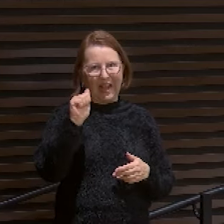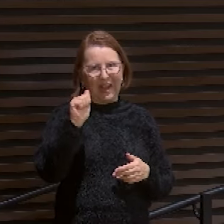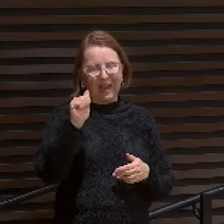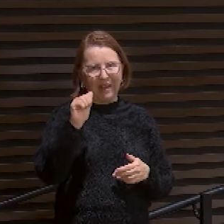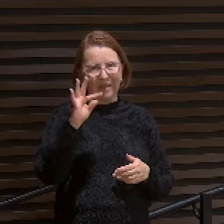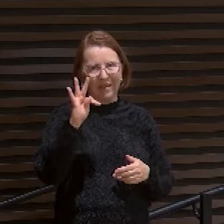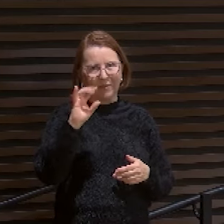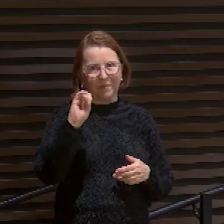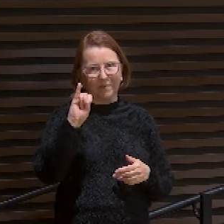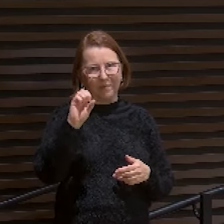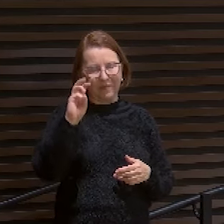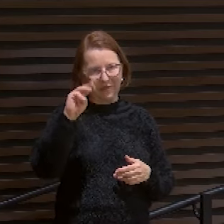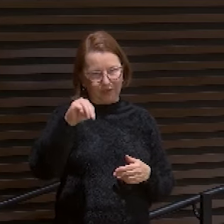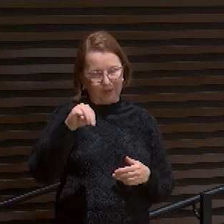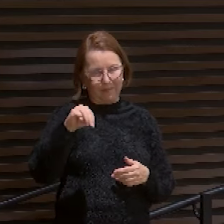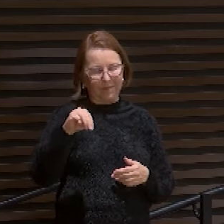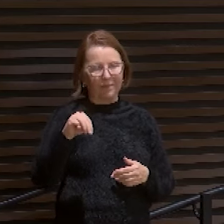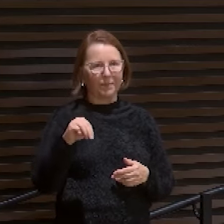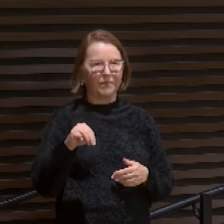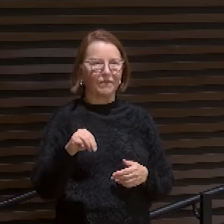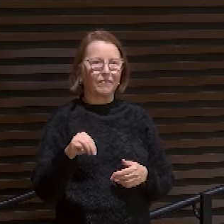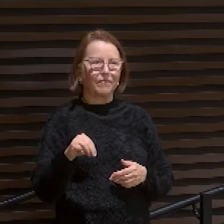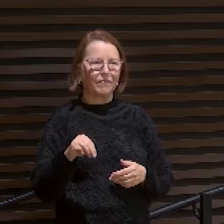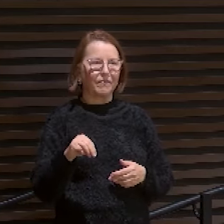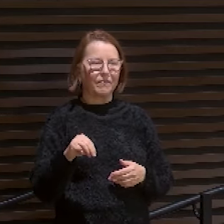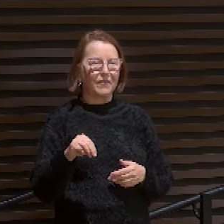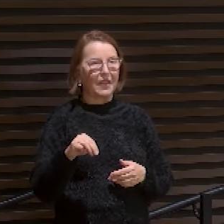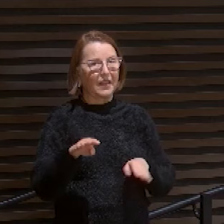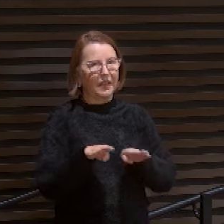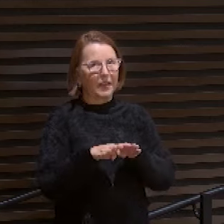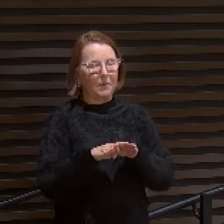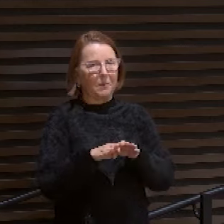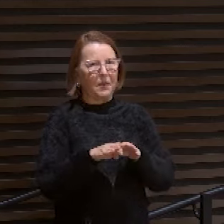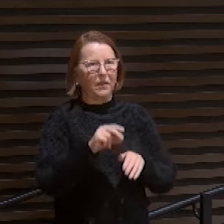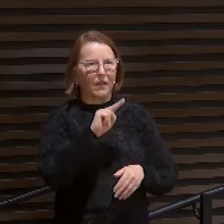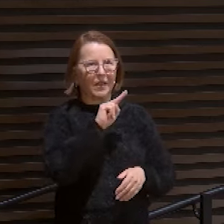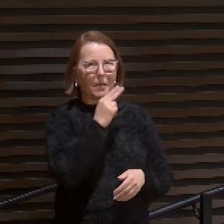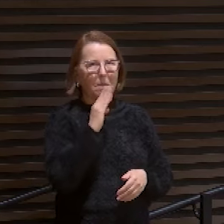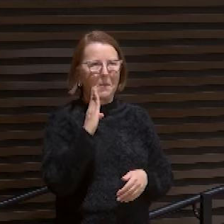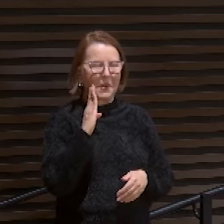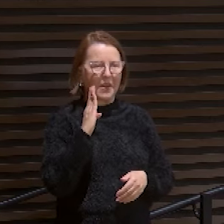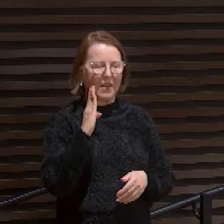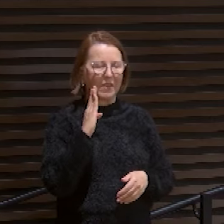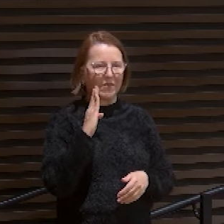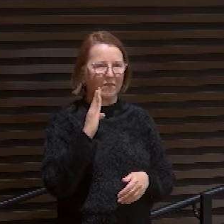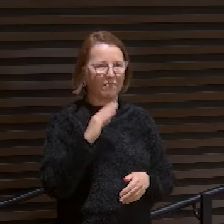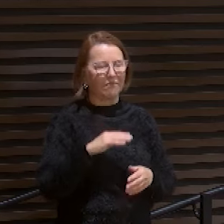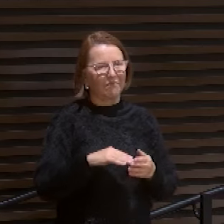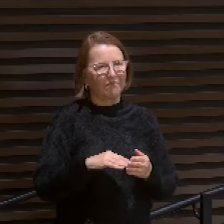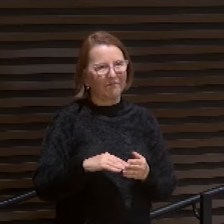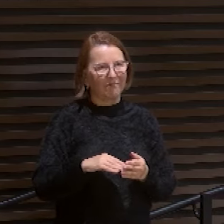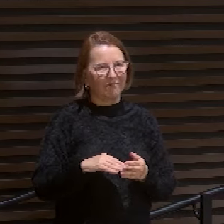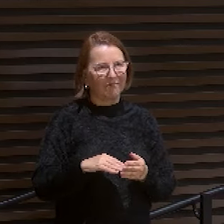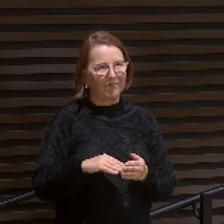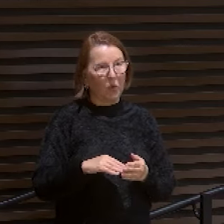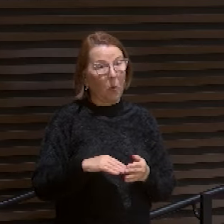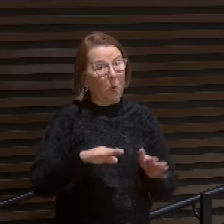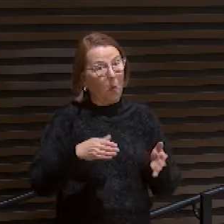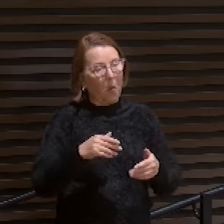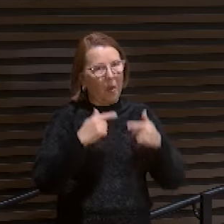ou berit no hebraico, ou diathek no